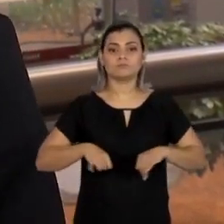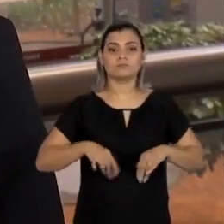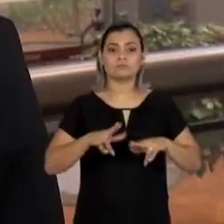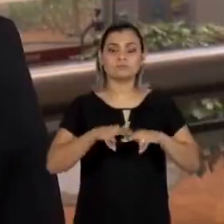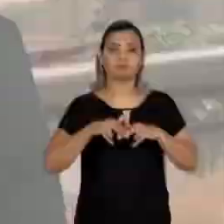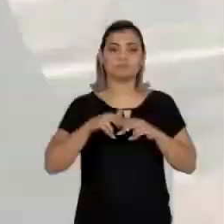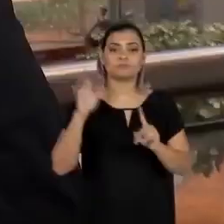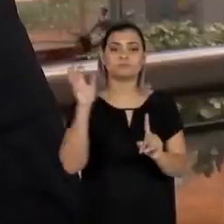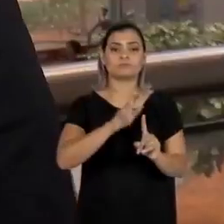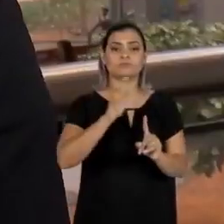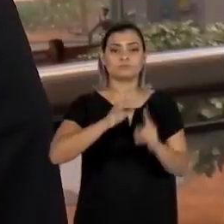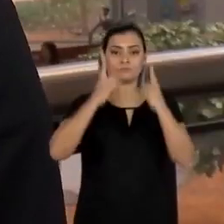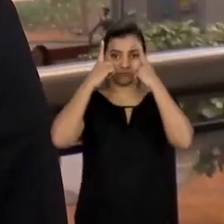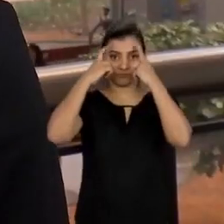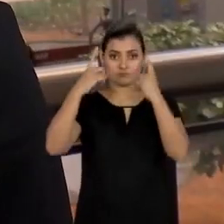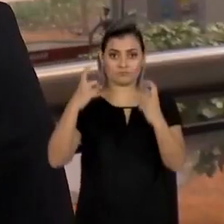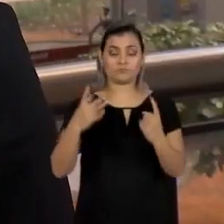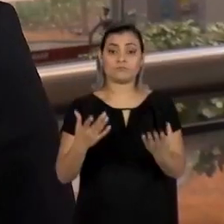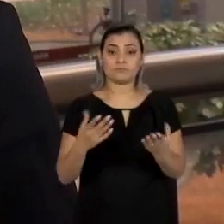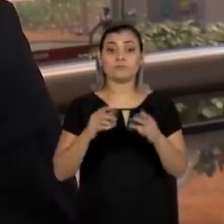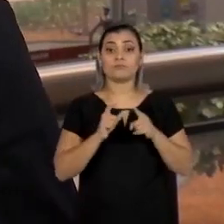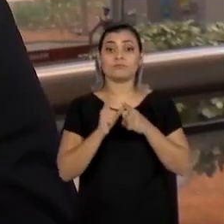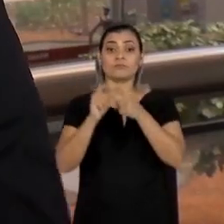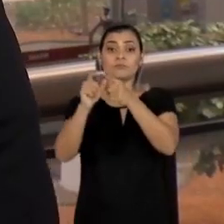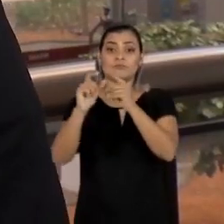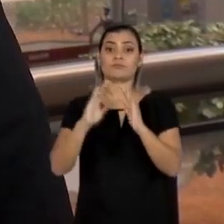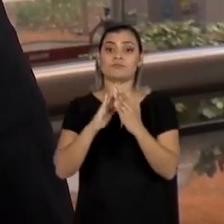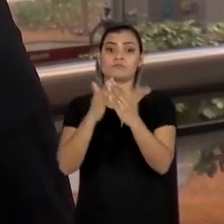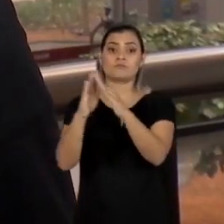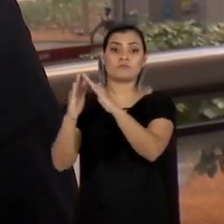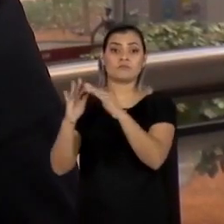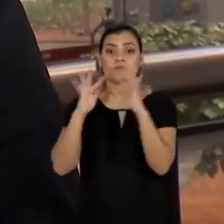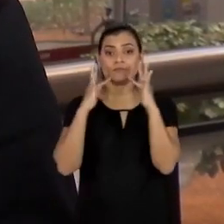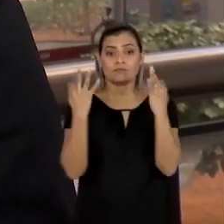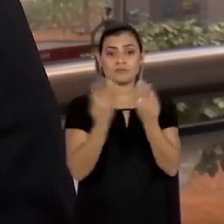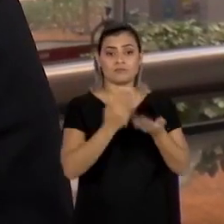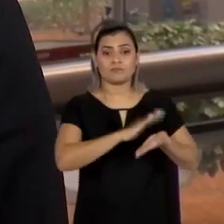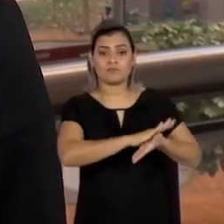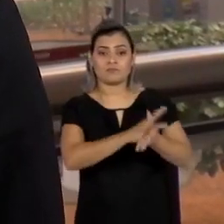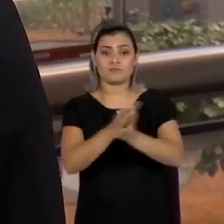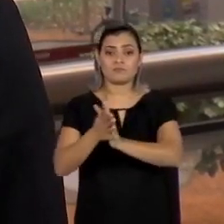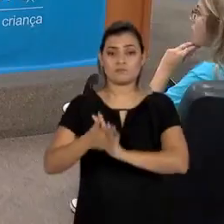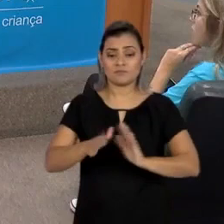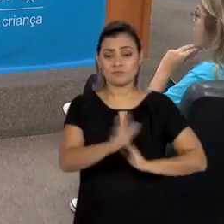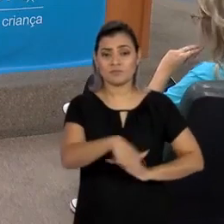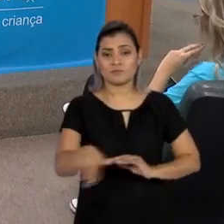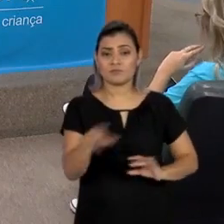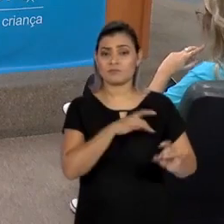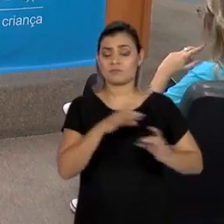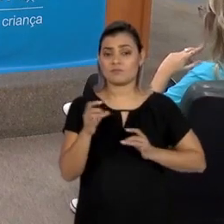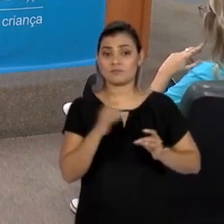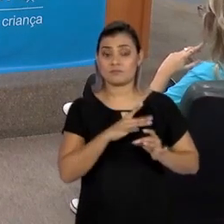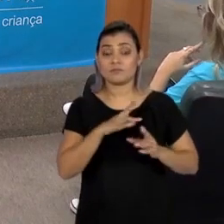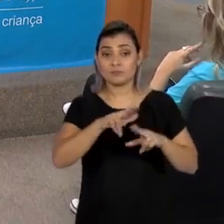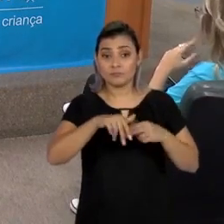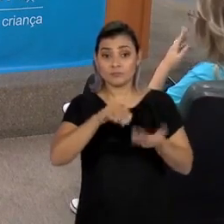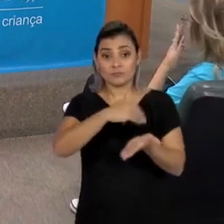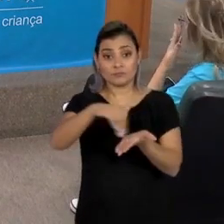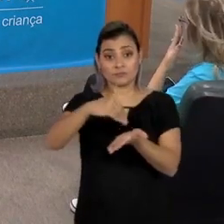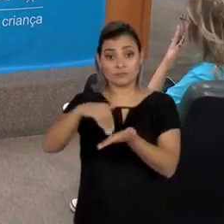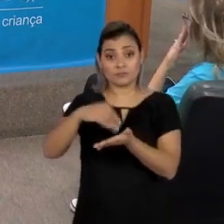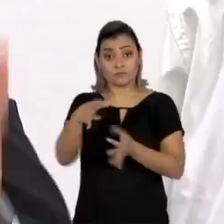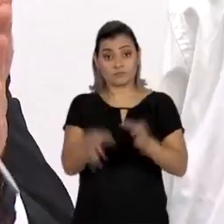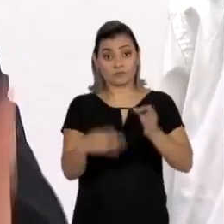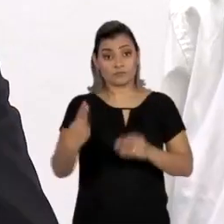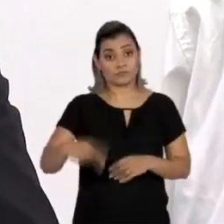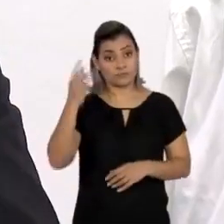impacto da violência armada. Tem comunidades que sofrem, tem famílias destruídas, tem crianças com medo. Segundo o secretário de Justiça de São